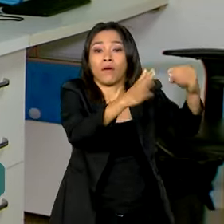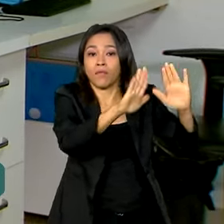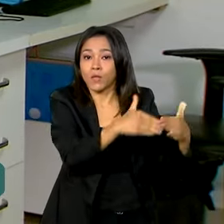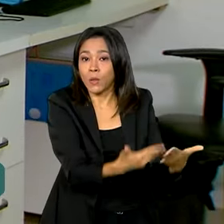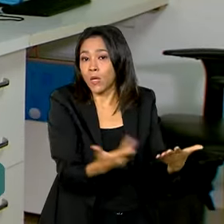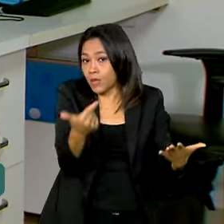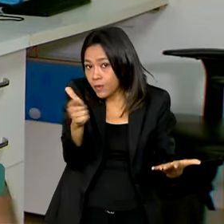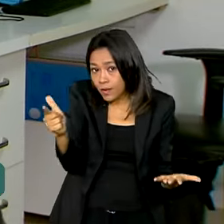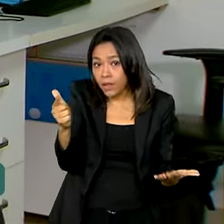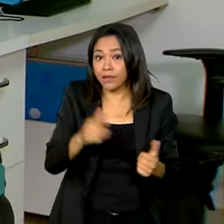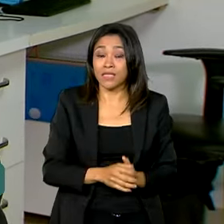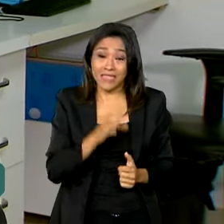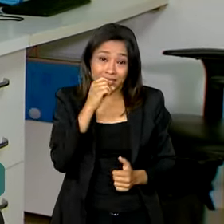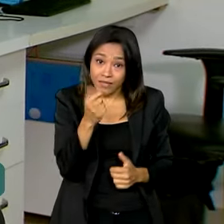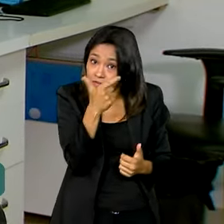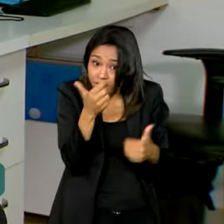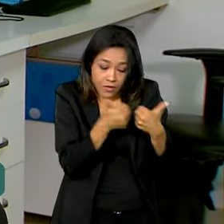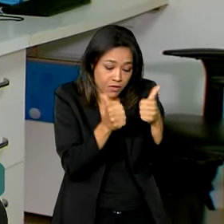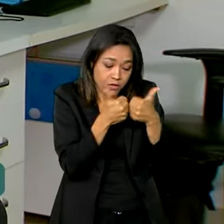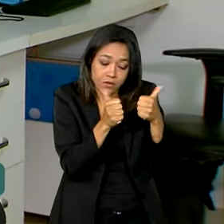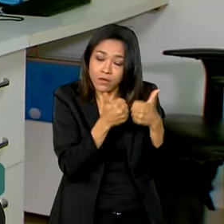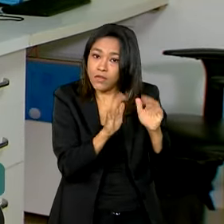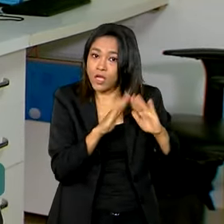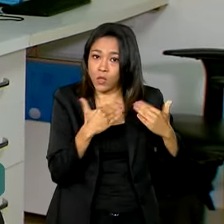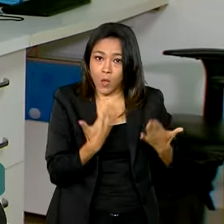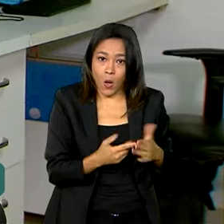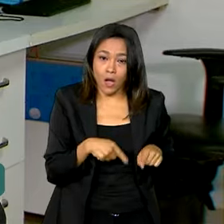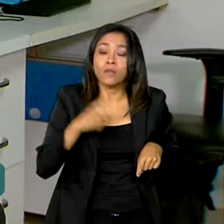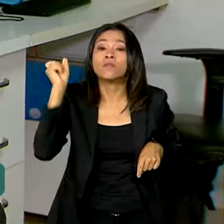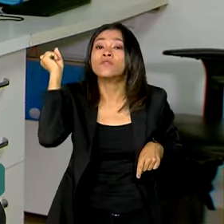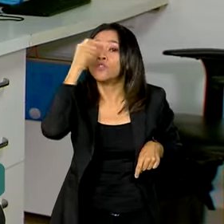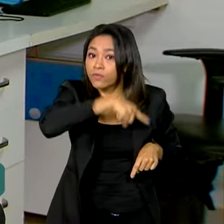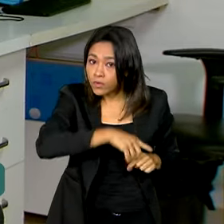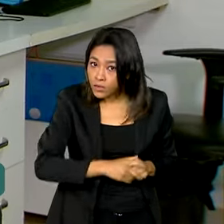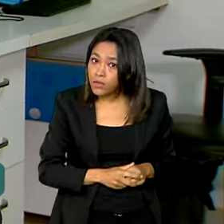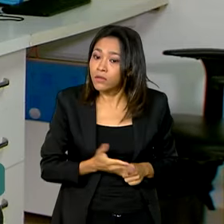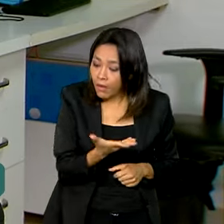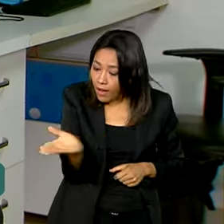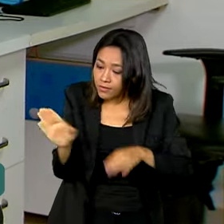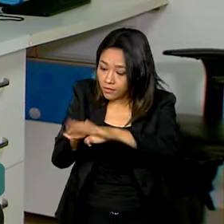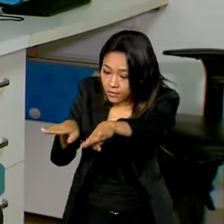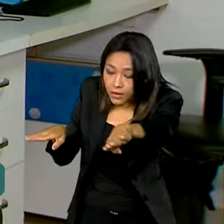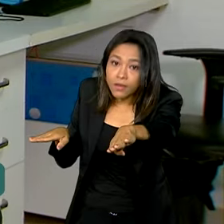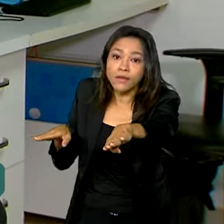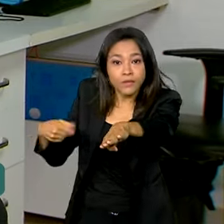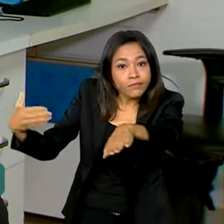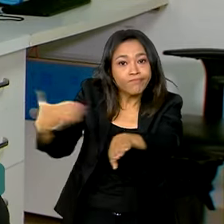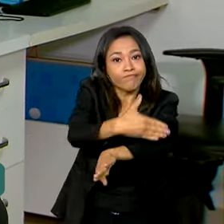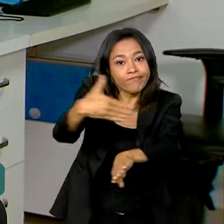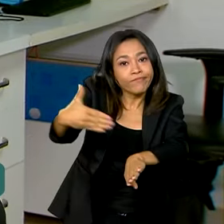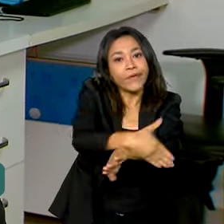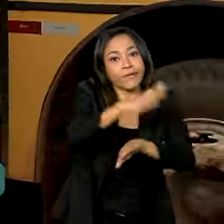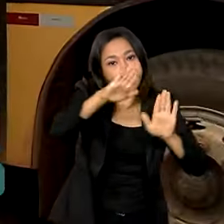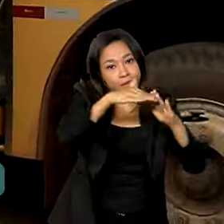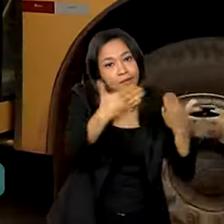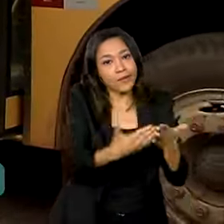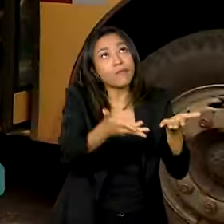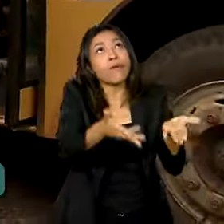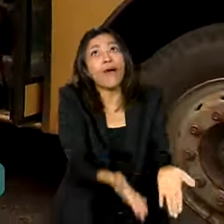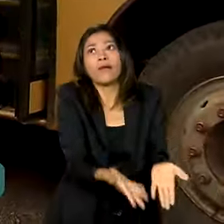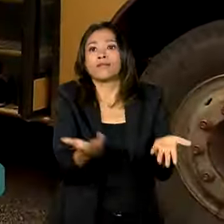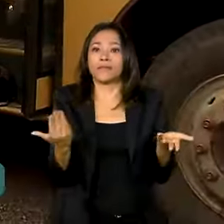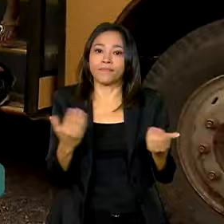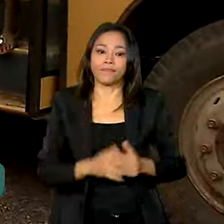Se não fosse o transporte escolar, dificilmente eles teriam condições de frequentar essa unidade, né? Criado